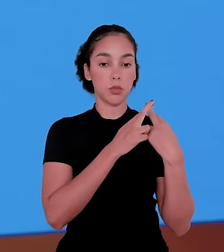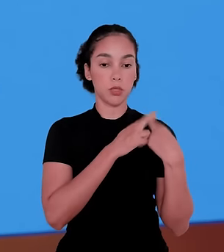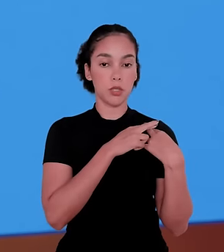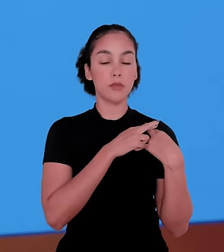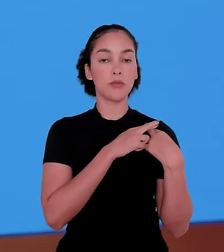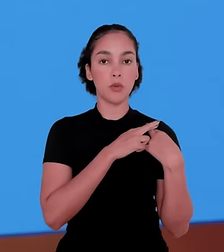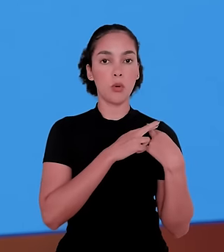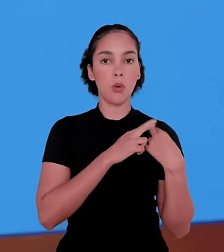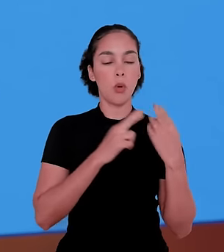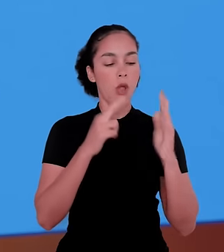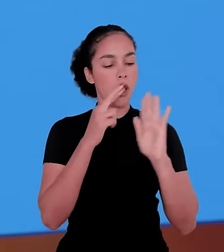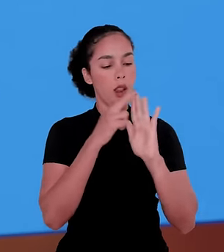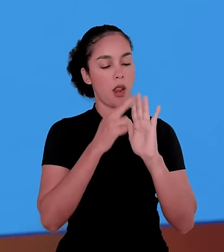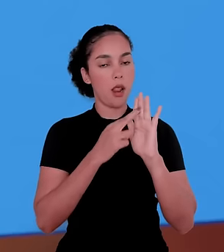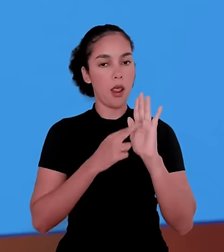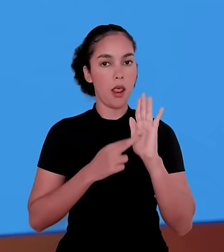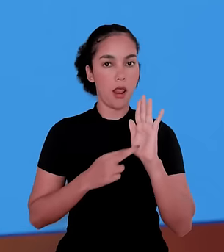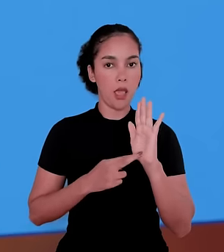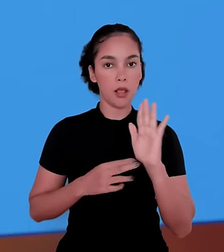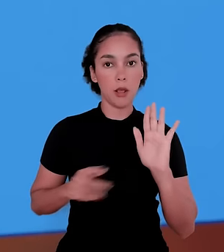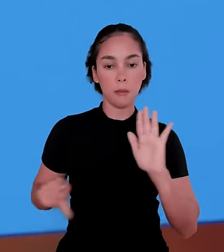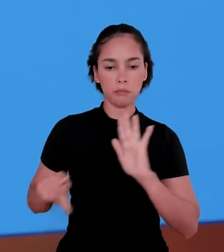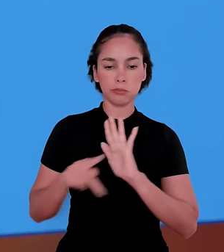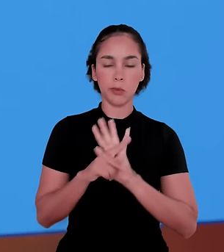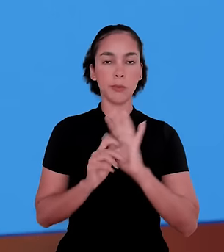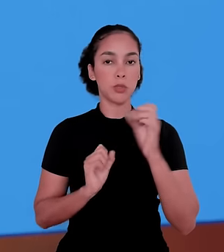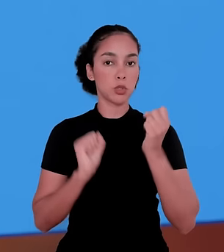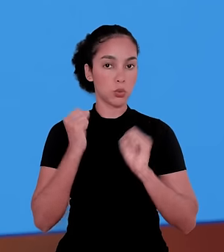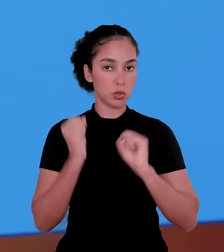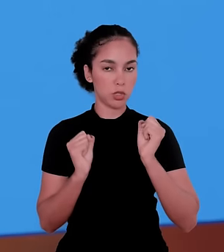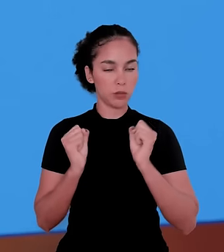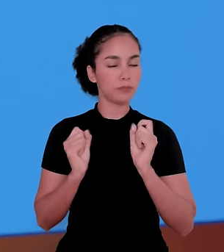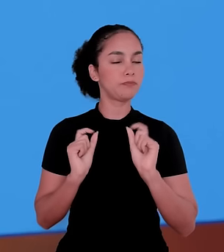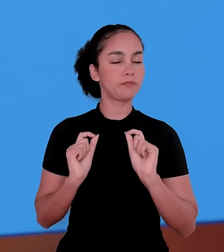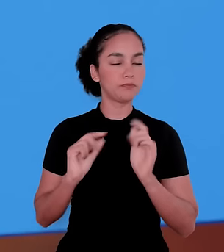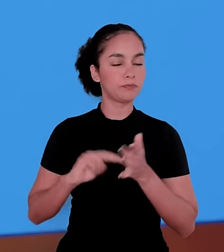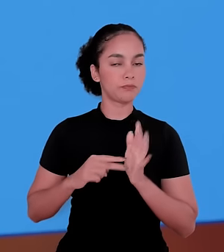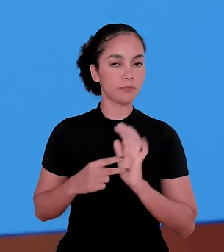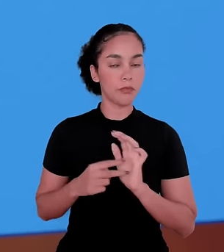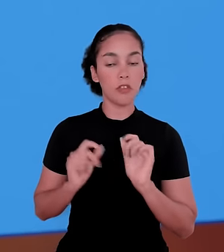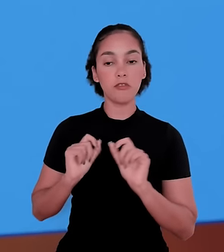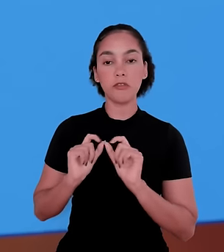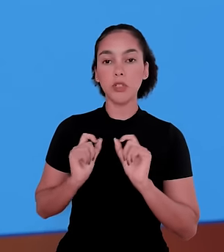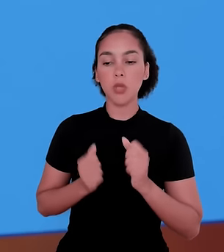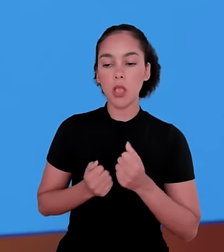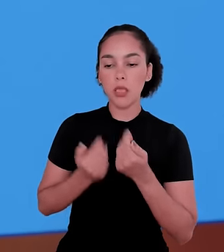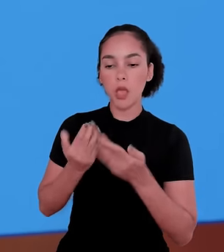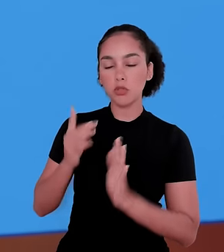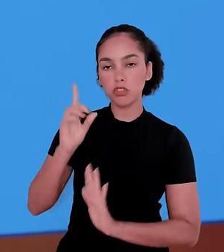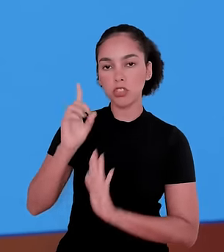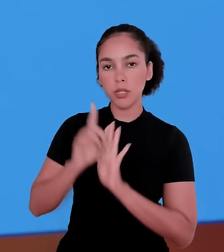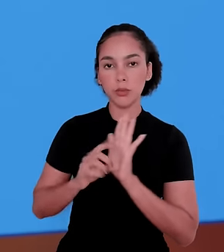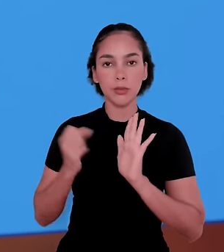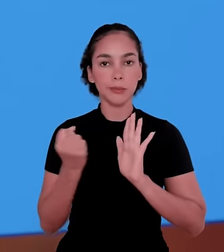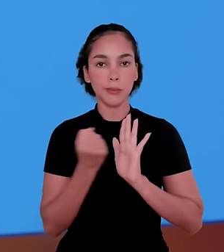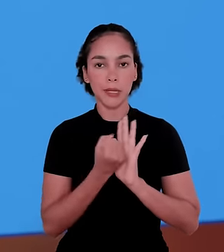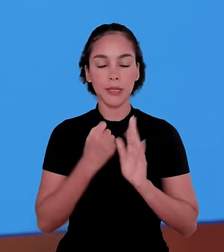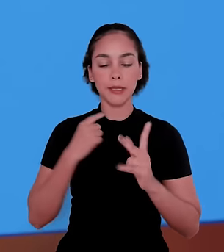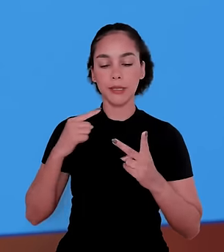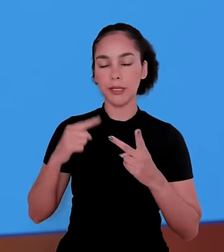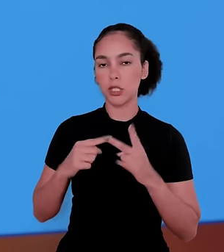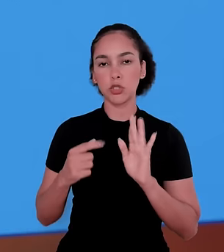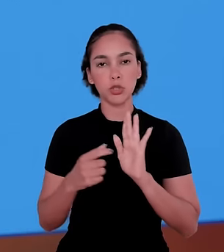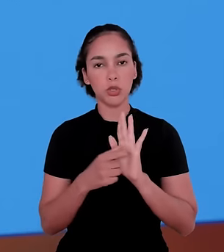normas de propriedade industrial ou seja ele é que vai fazer toda a concessão dos direitos da marca das patentes dos